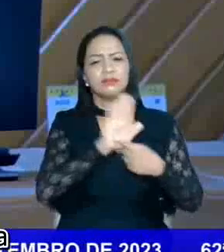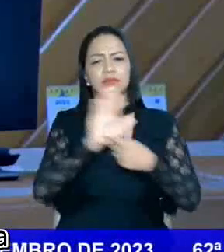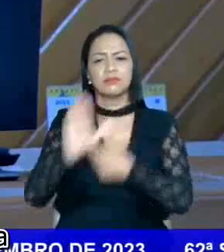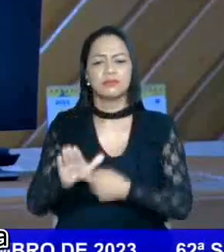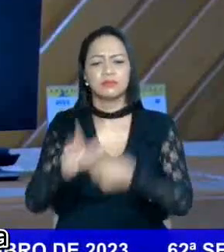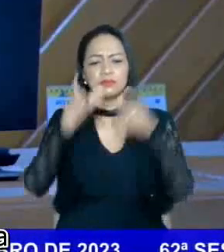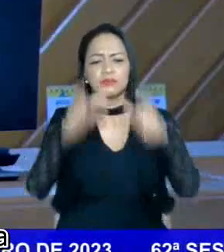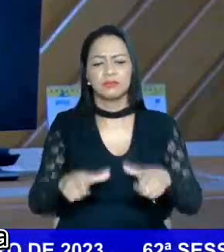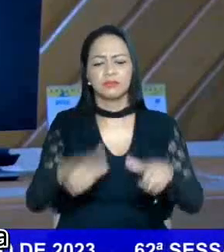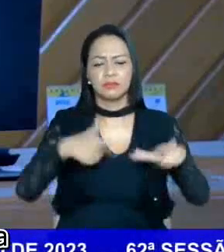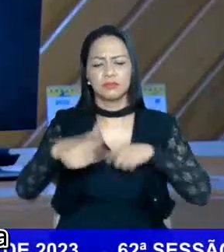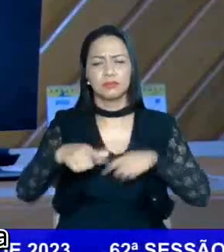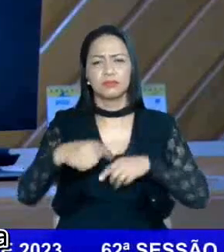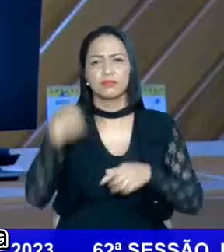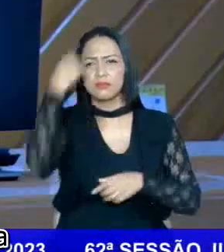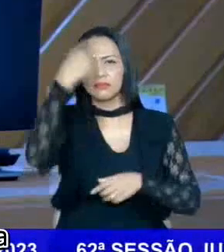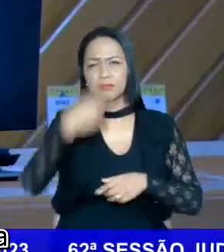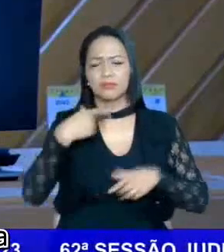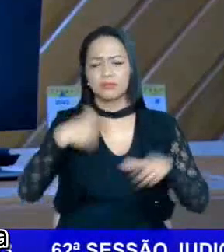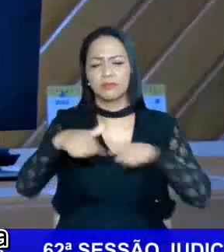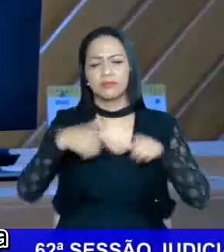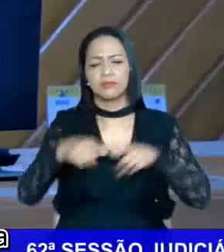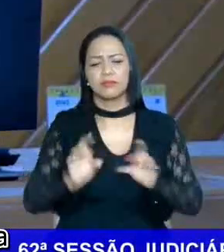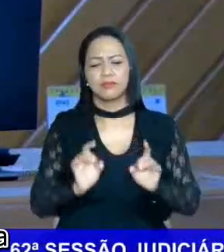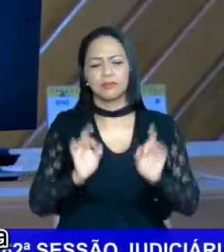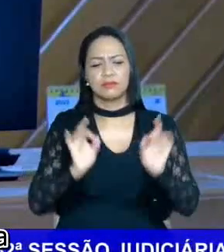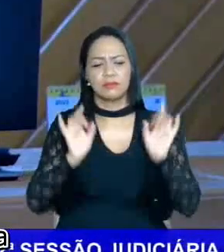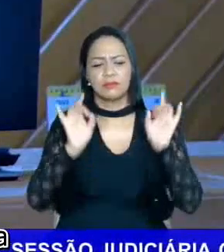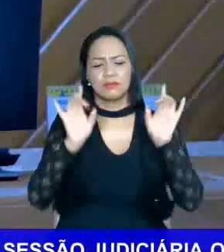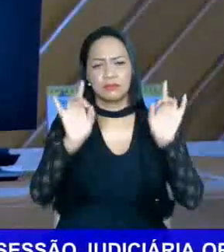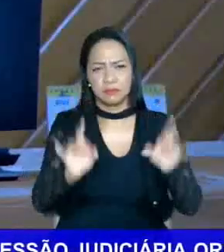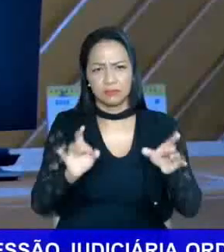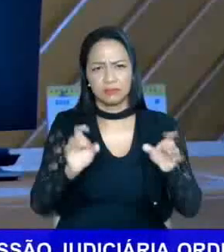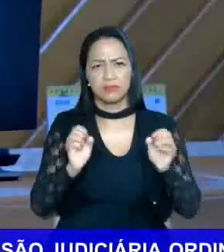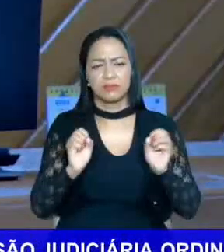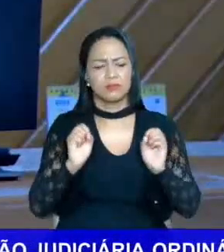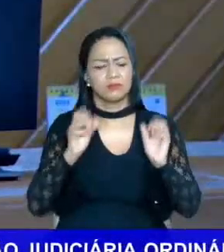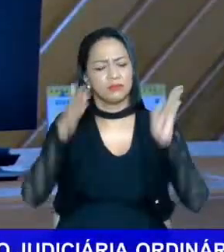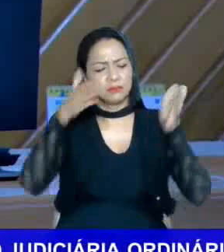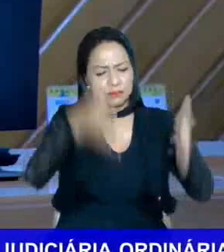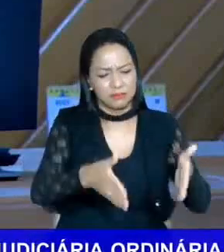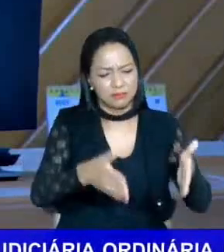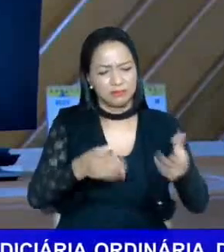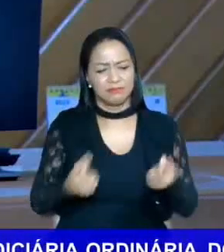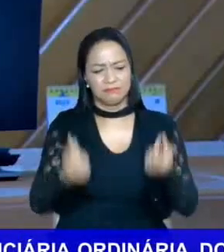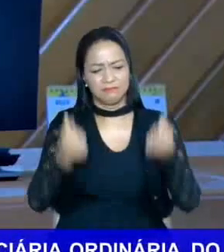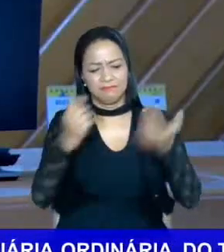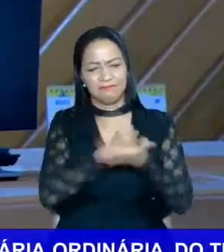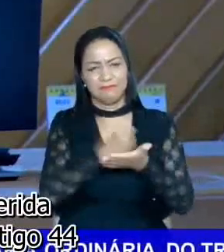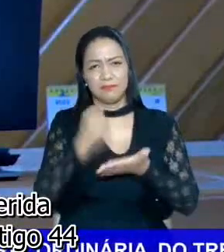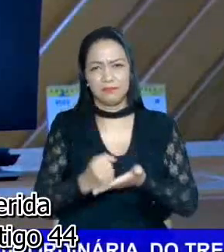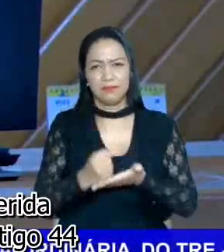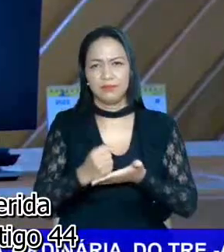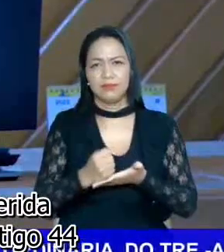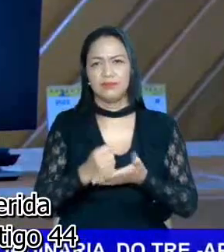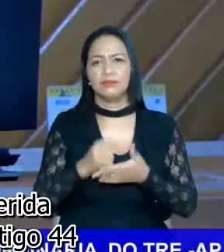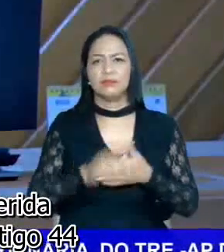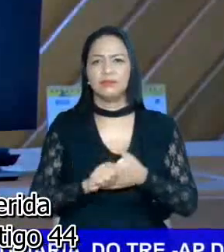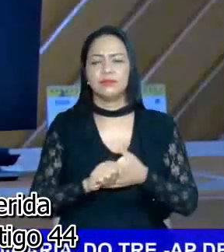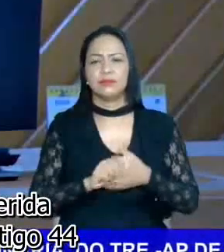locais de trabalho, das horas trabalhadas, da especificação das atividades executadas e da justificativa do preço contratado,